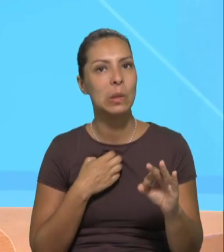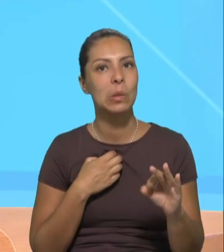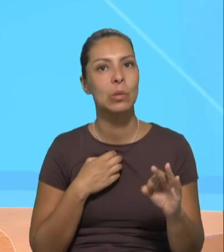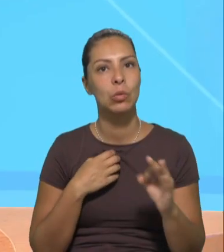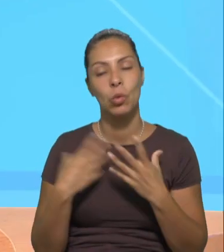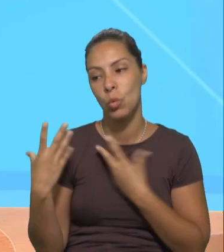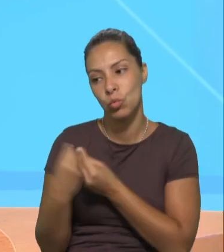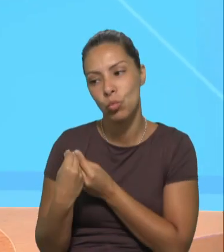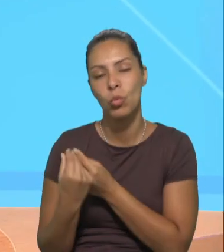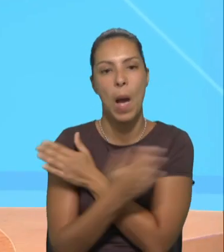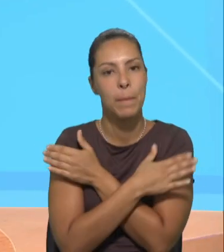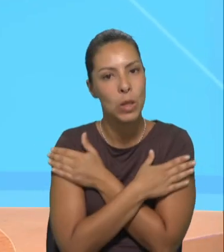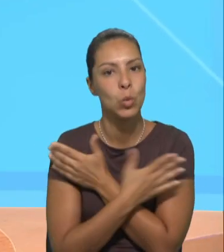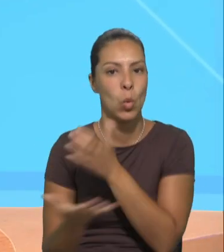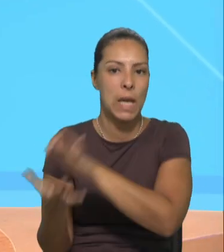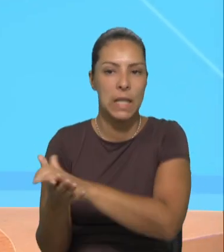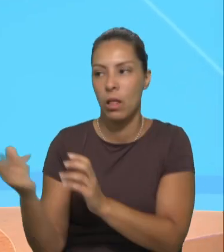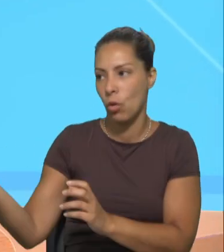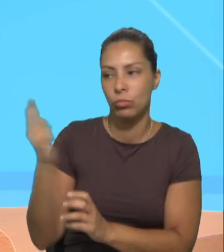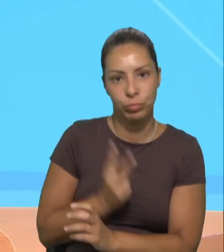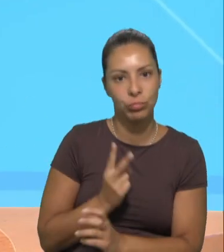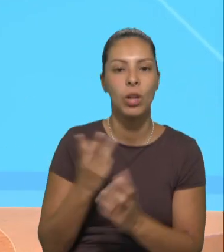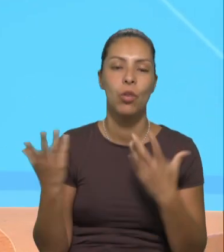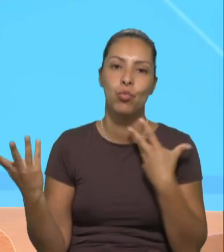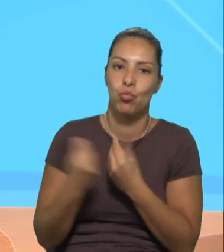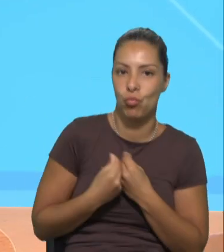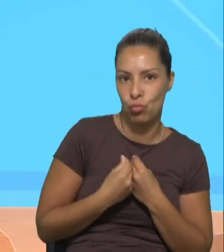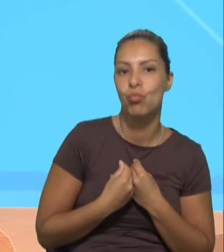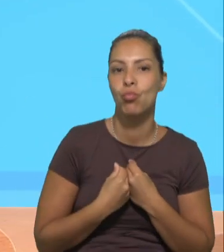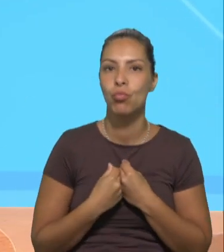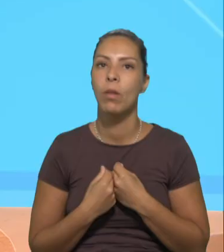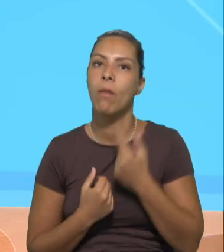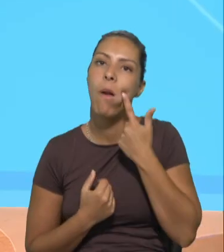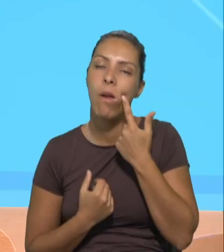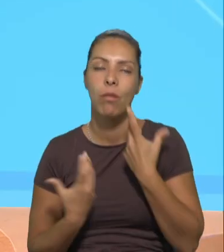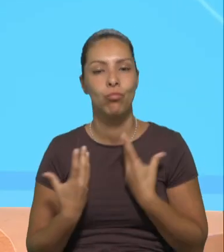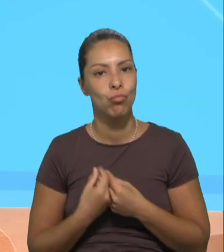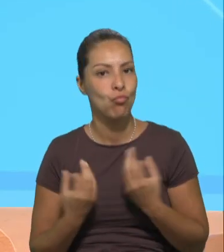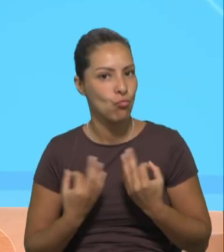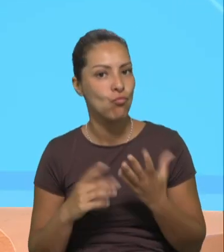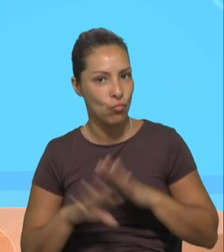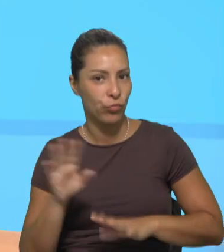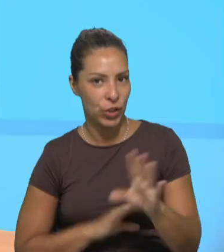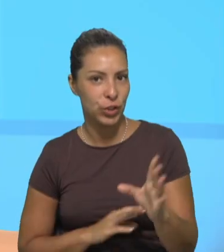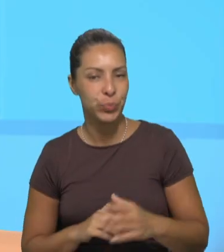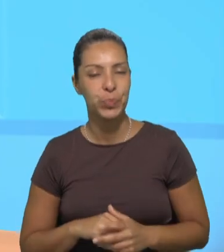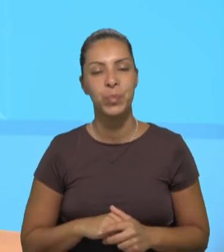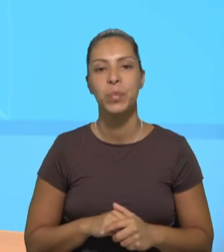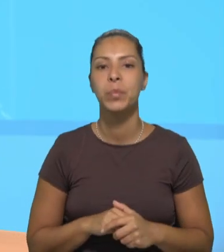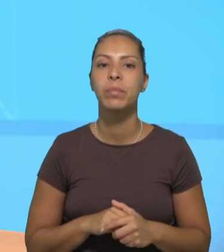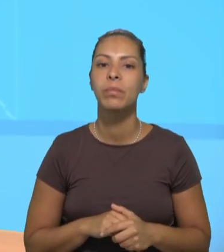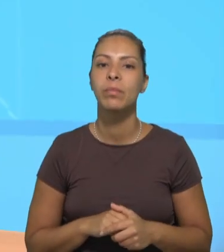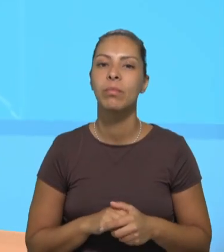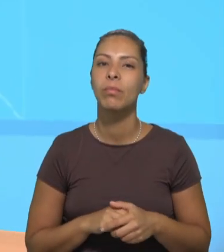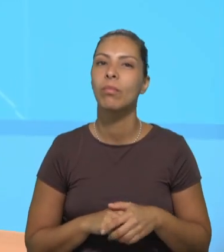casais amigos, que também, enfim, se juntaram e fizemos essa experiência. Perguntava ainda, Juan, que possibilidade, ou que